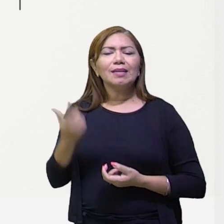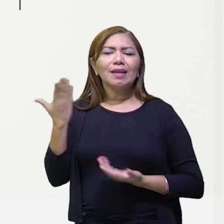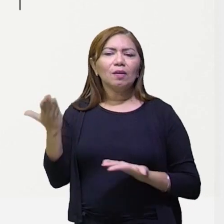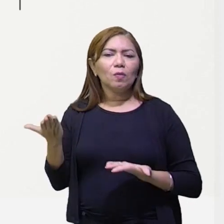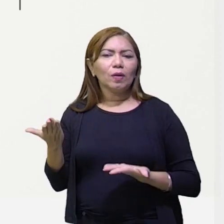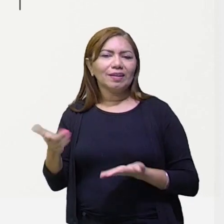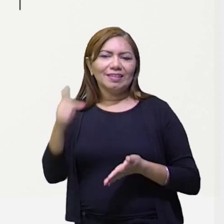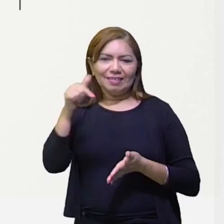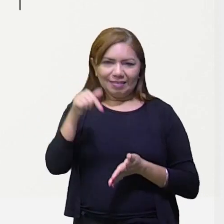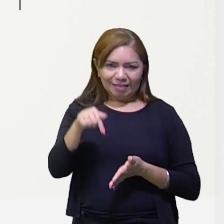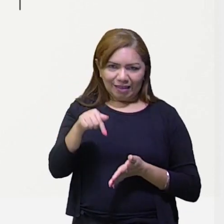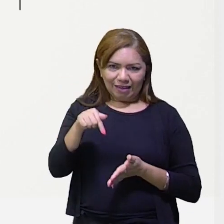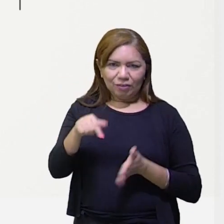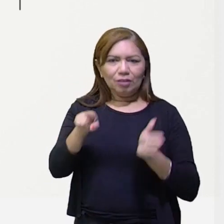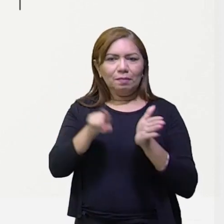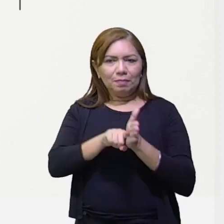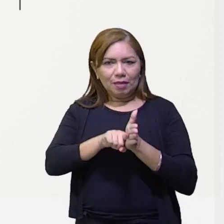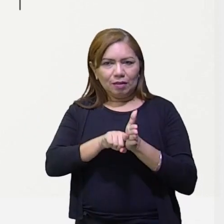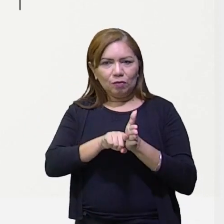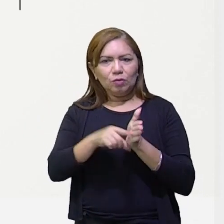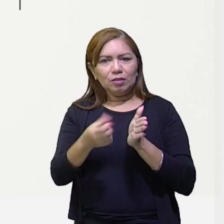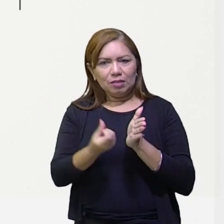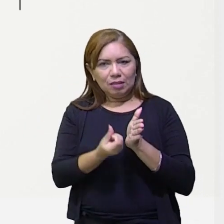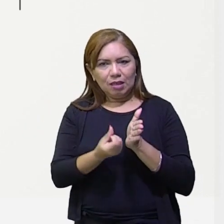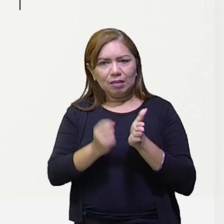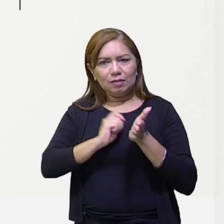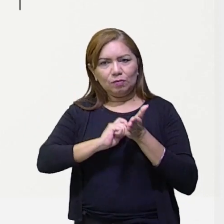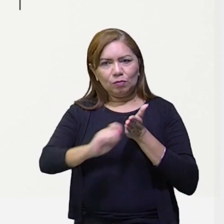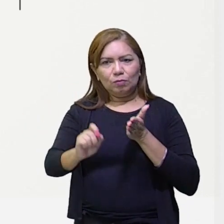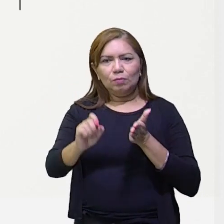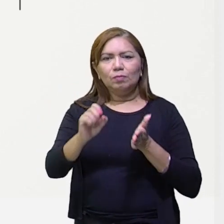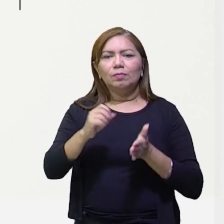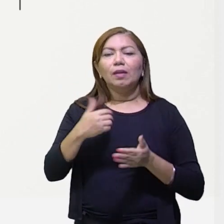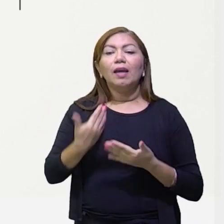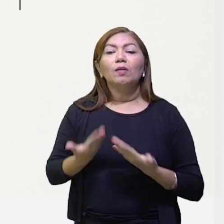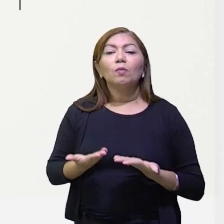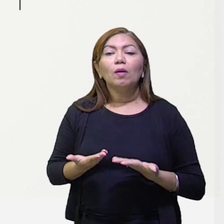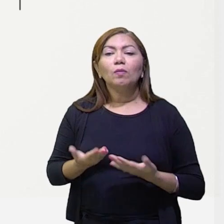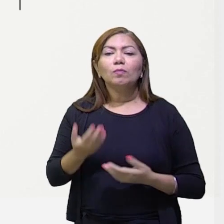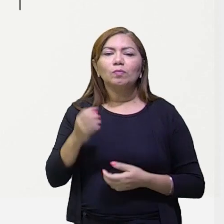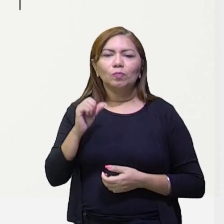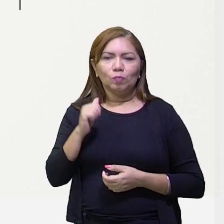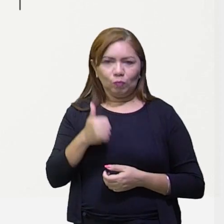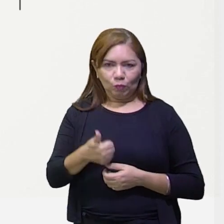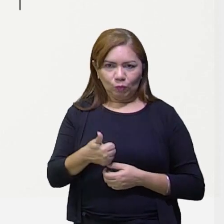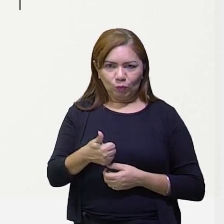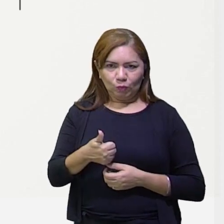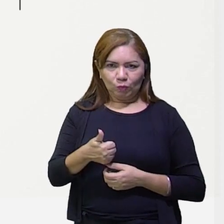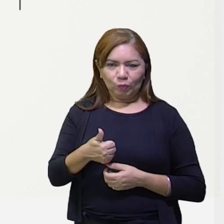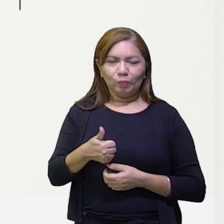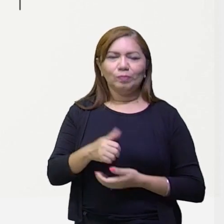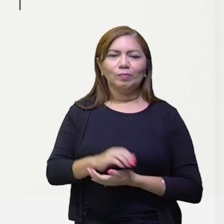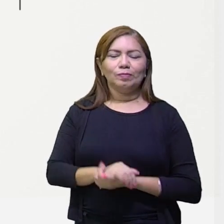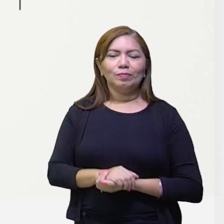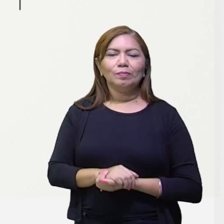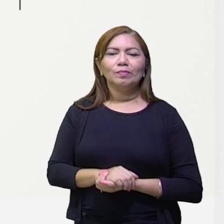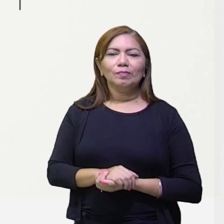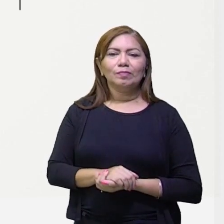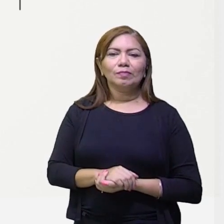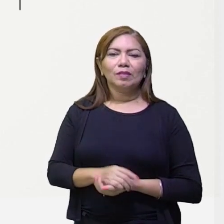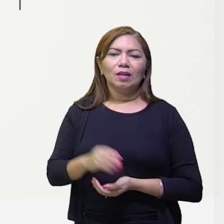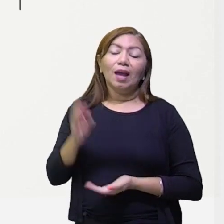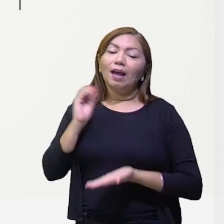professor? Sinal de menos. 7 menos 6, 1. Muito bem, a conta acaba